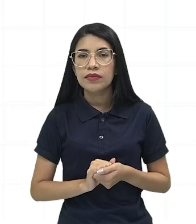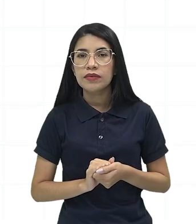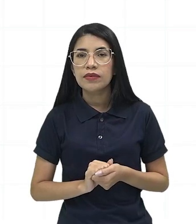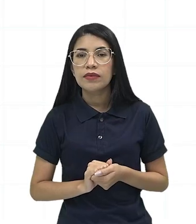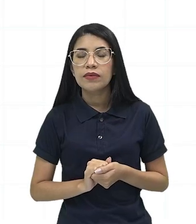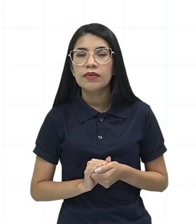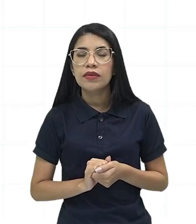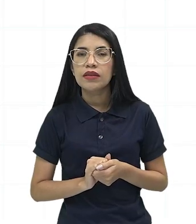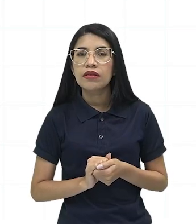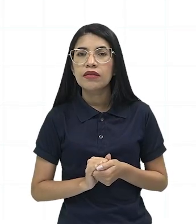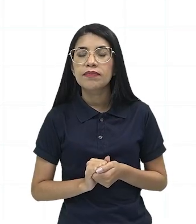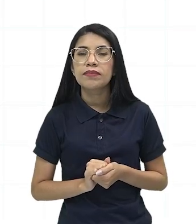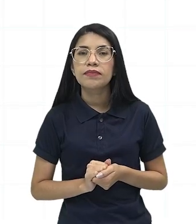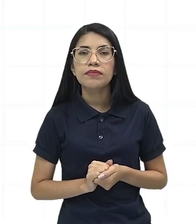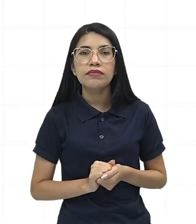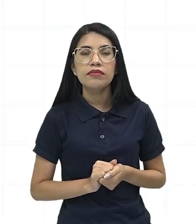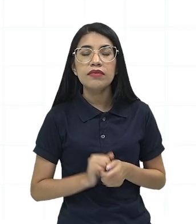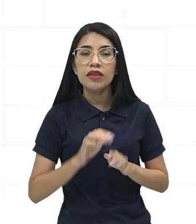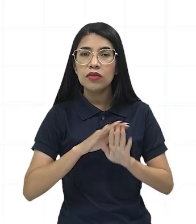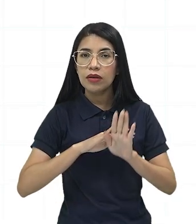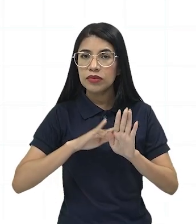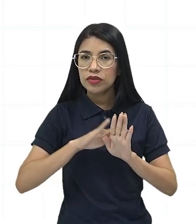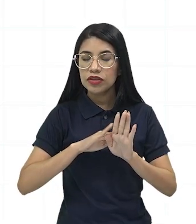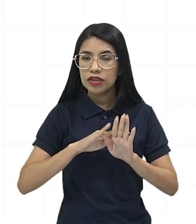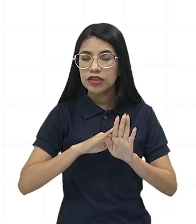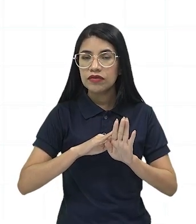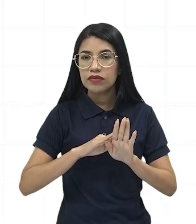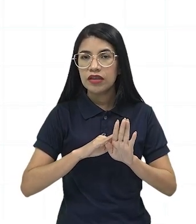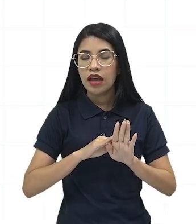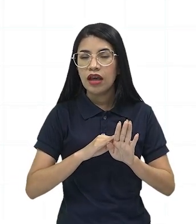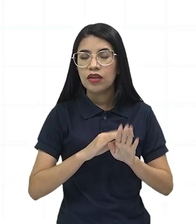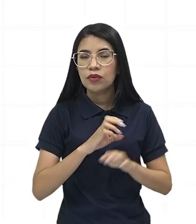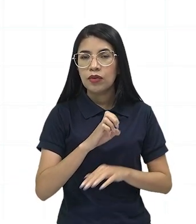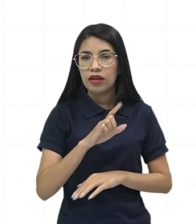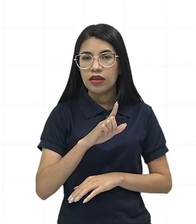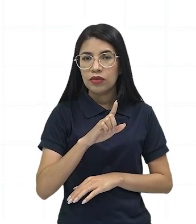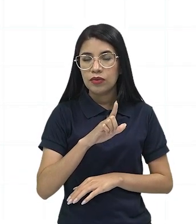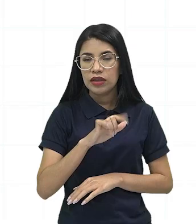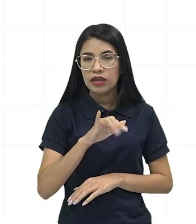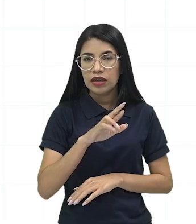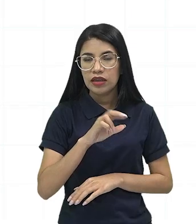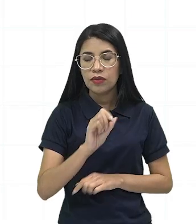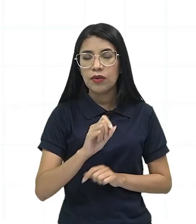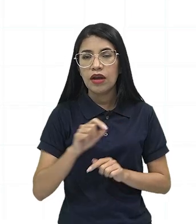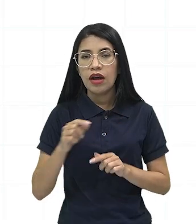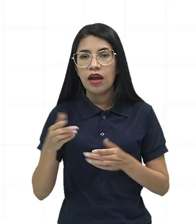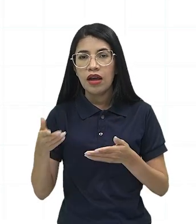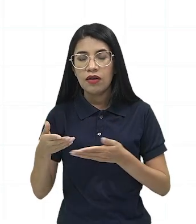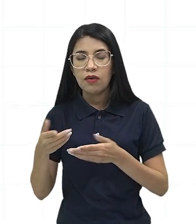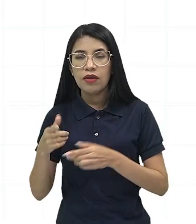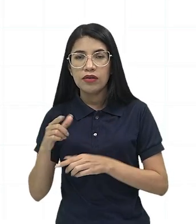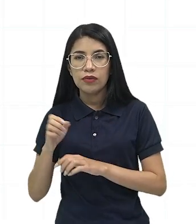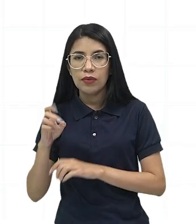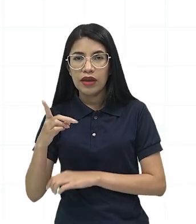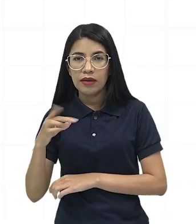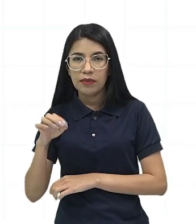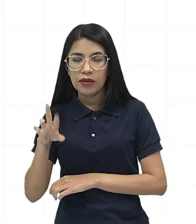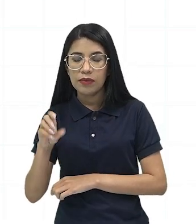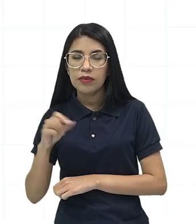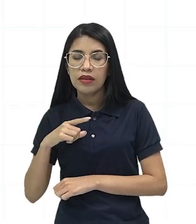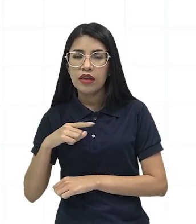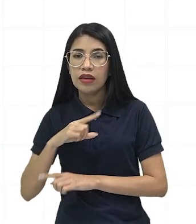do lírico nós temos a subjetividade, aquilo que é meu, aqui nós temos a objetividade, porque eu estou contando a história